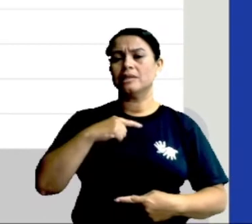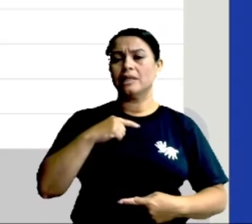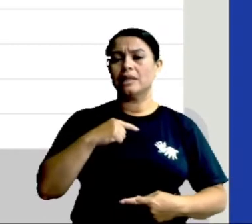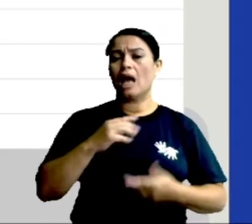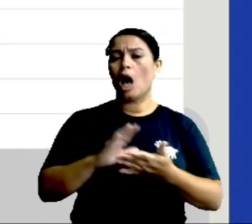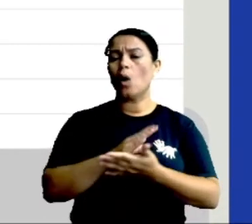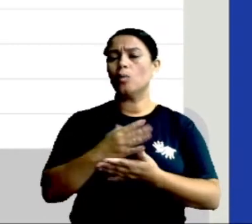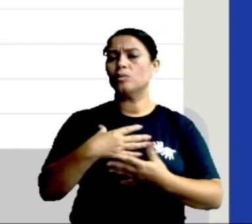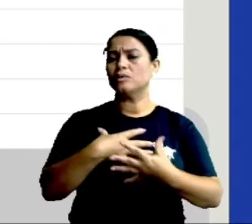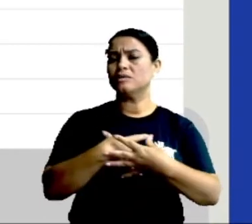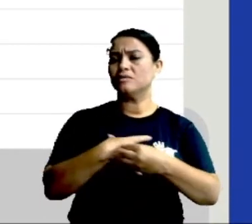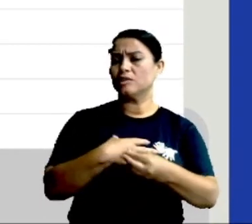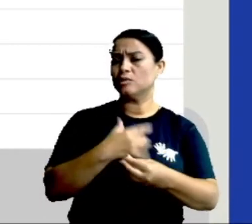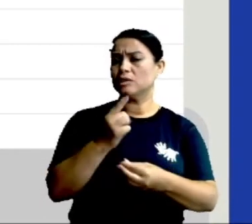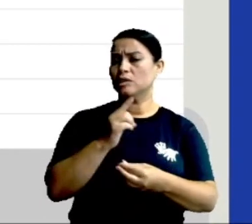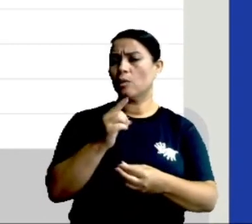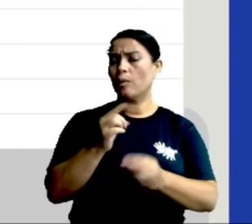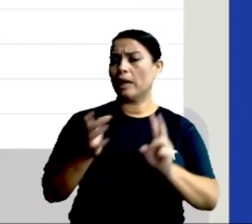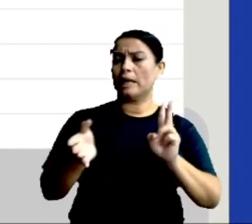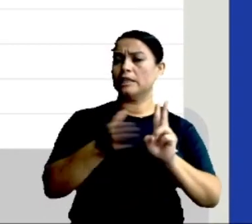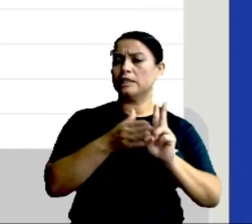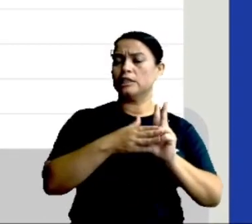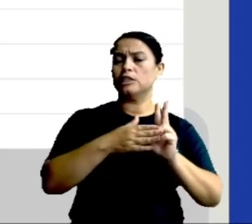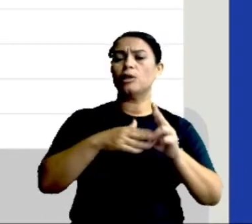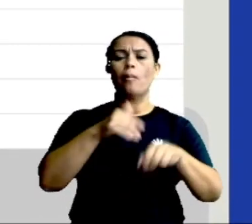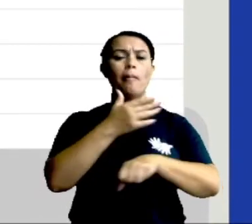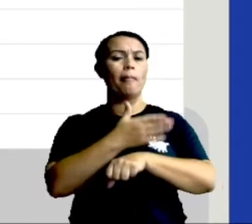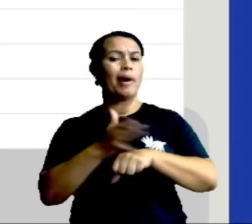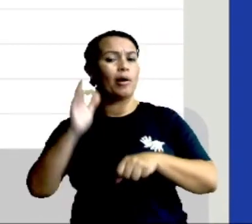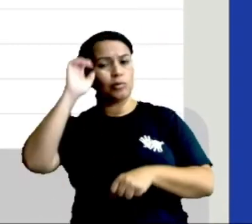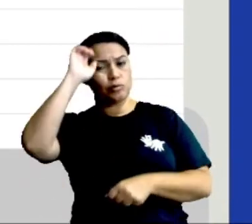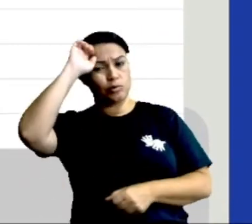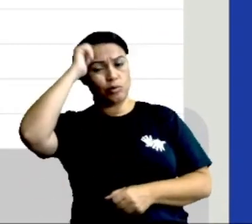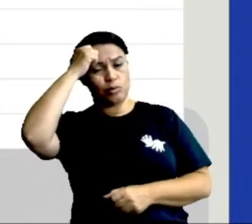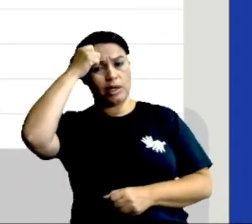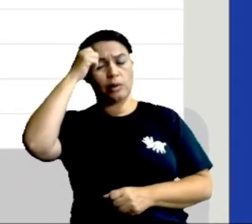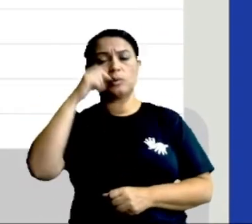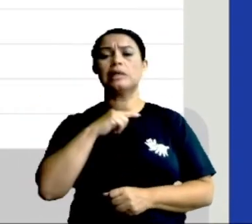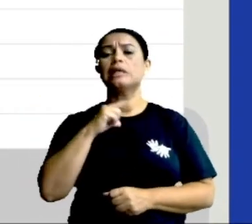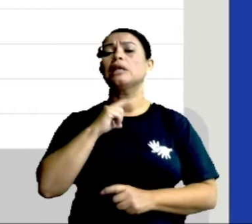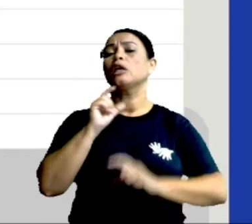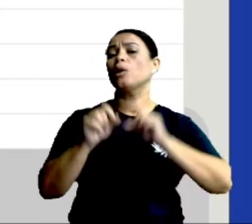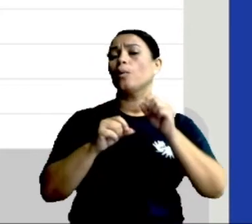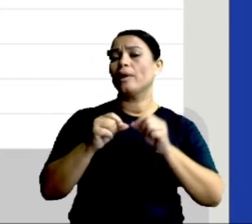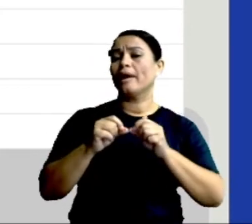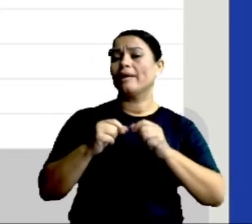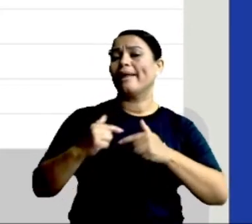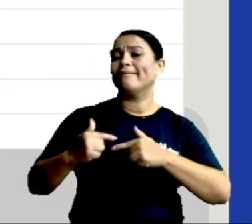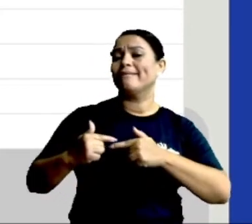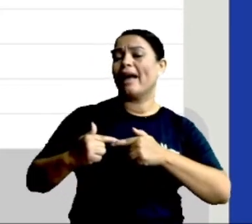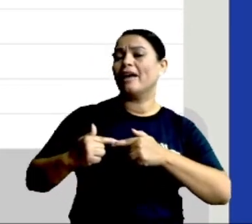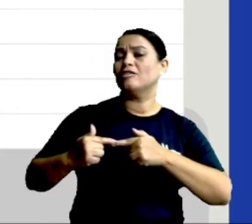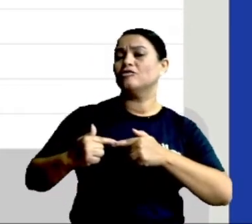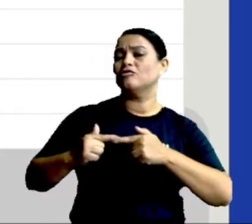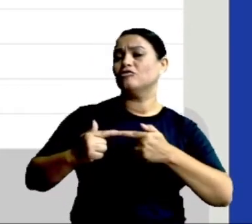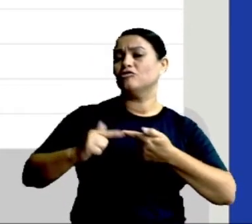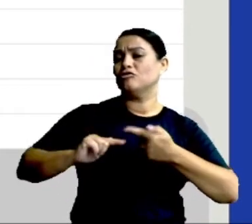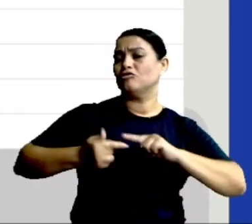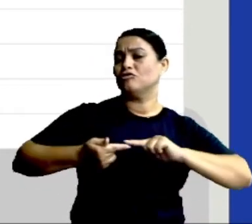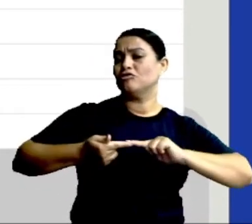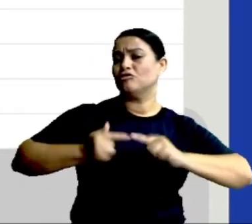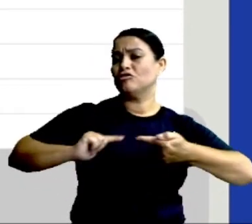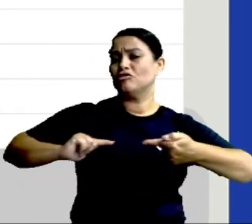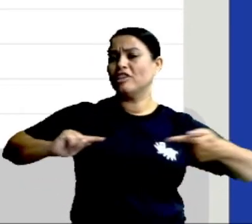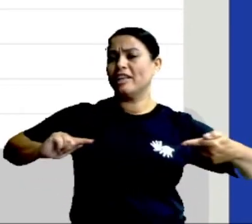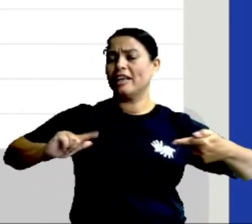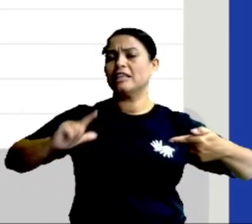não eram completamente indígenas, brancos ou negros, no que se refere ao aspecto genético. Este fenômeno é chamado